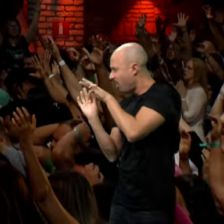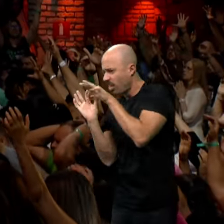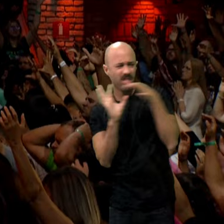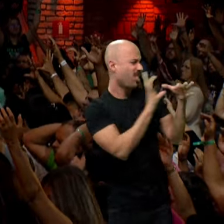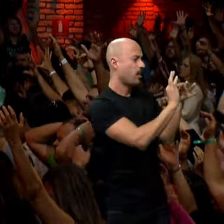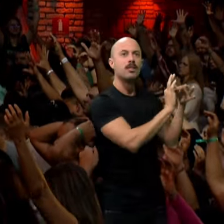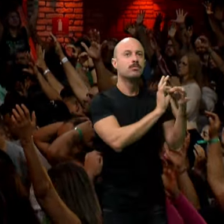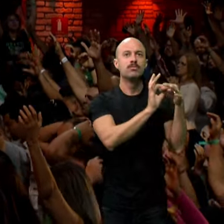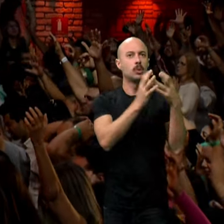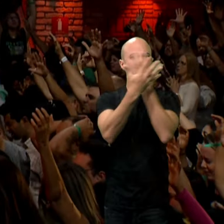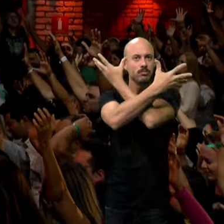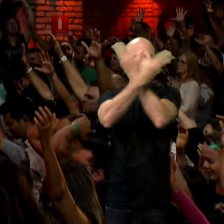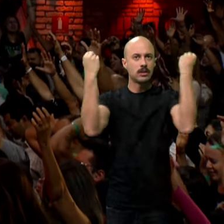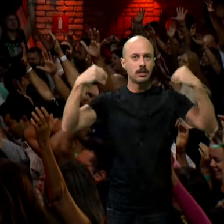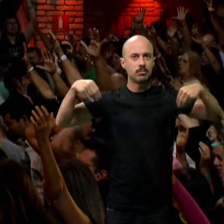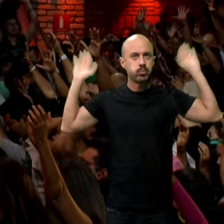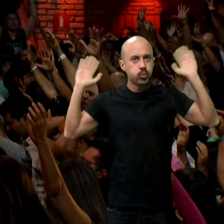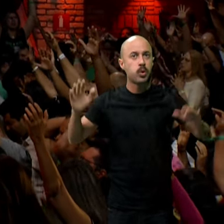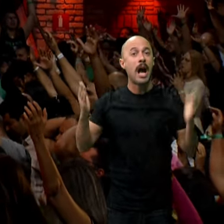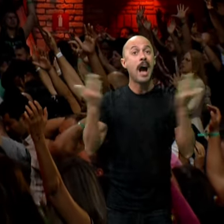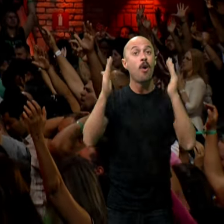esses minutos de línguas agora.